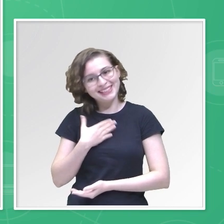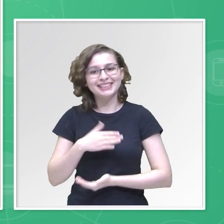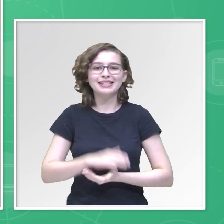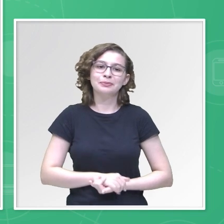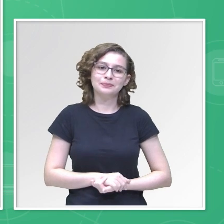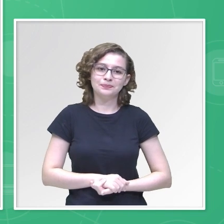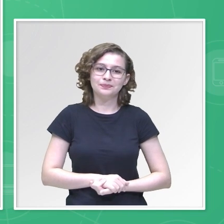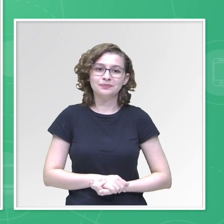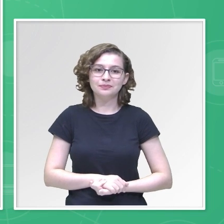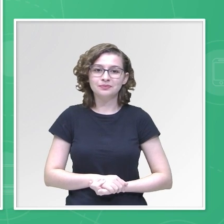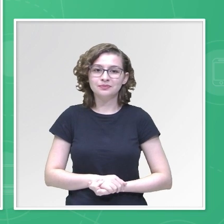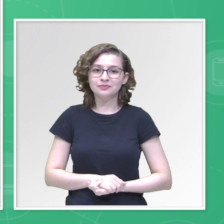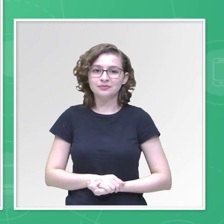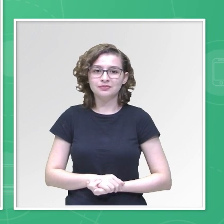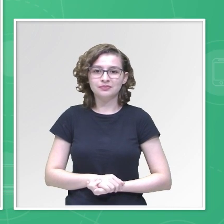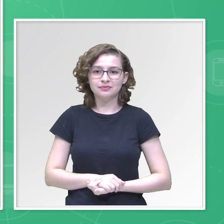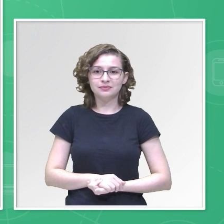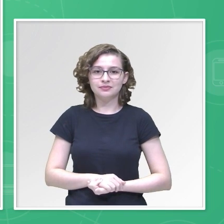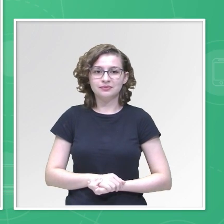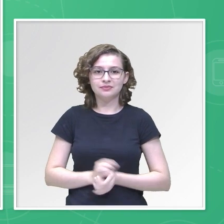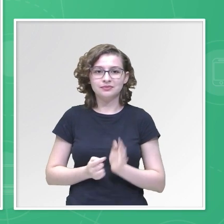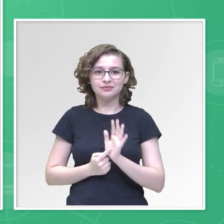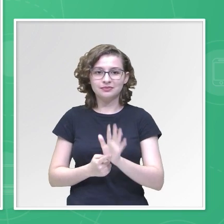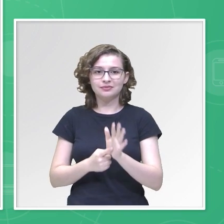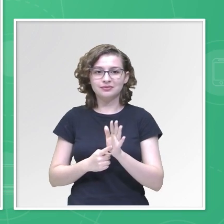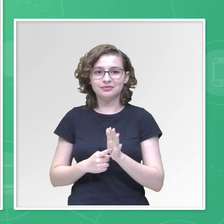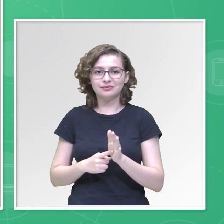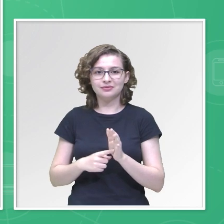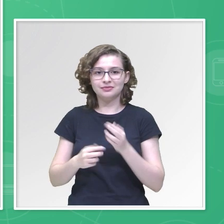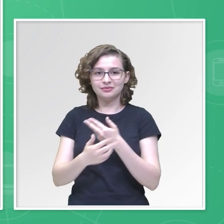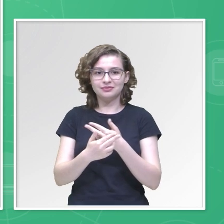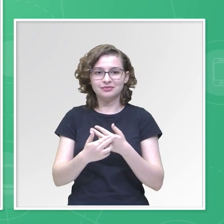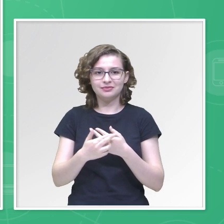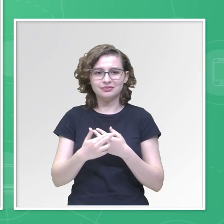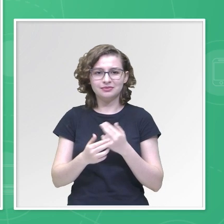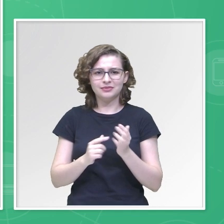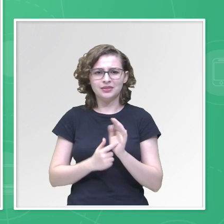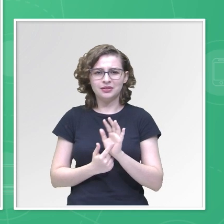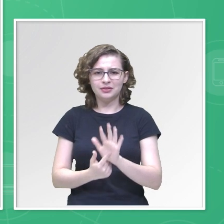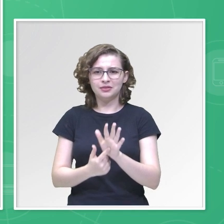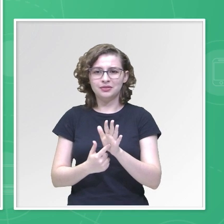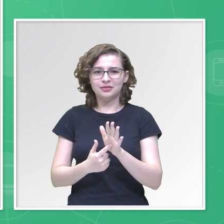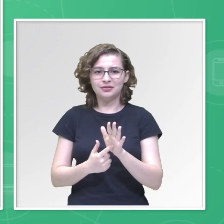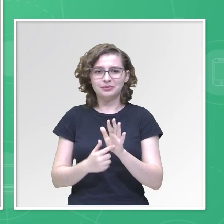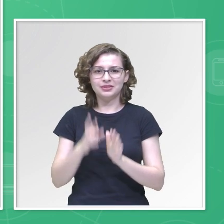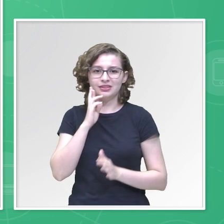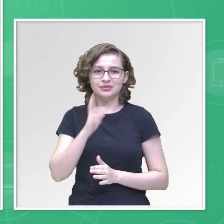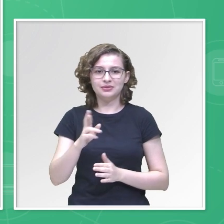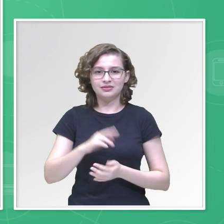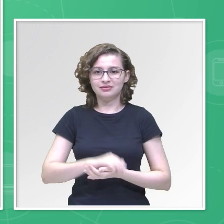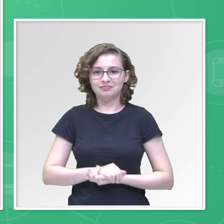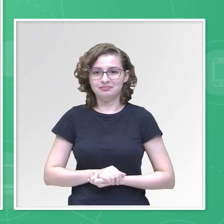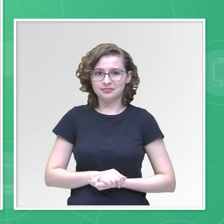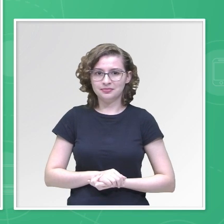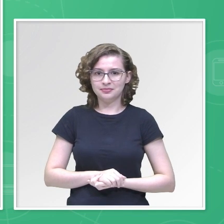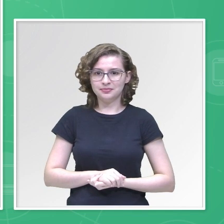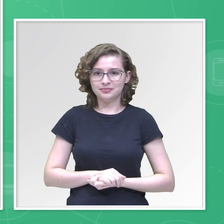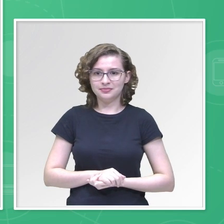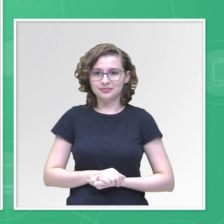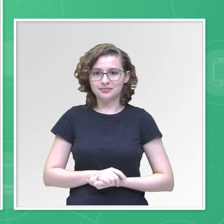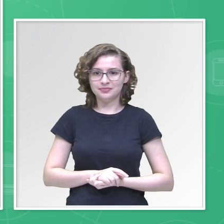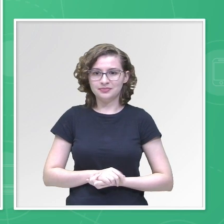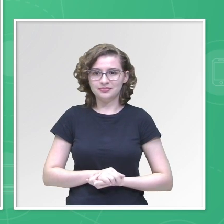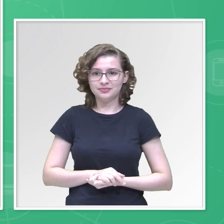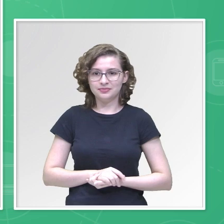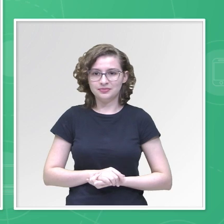já já vamos colocar a resposta E aí E aí Tá